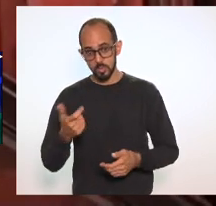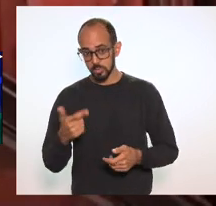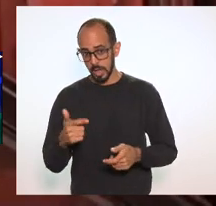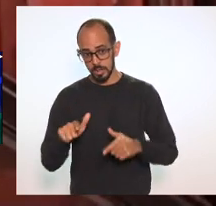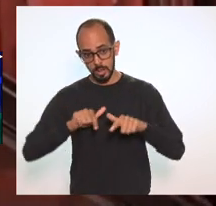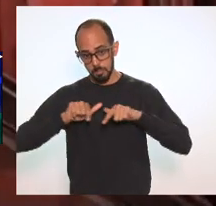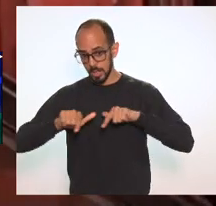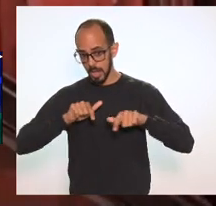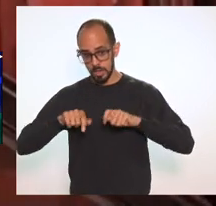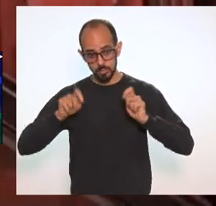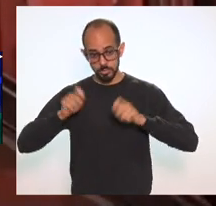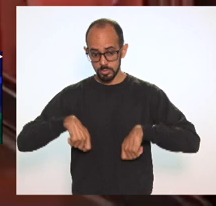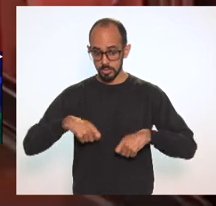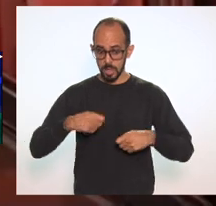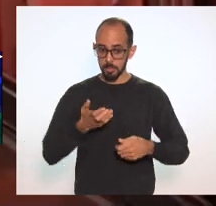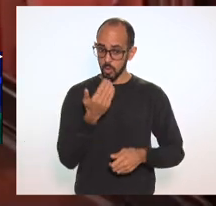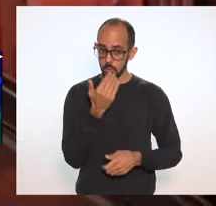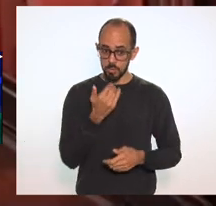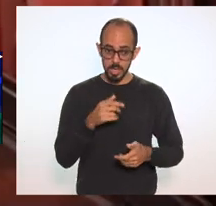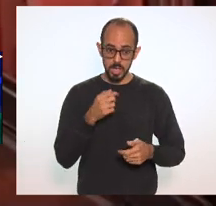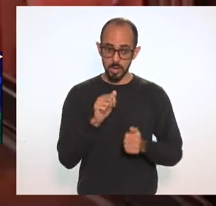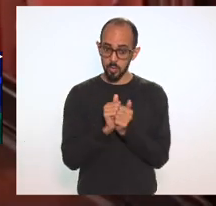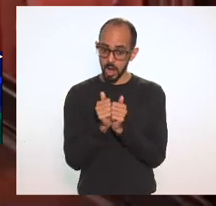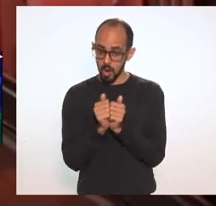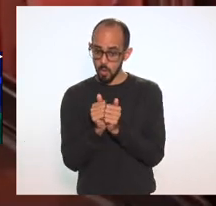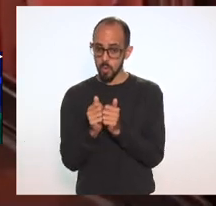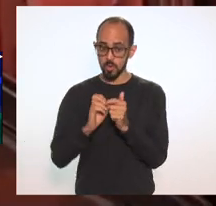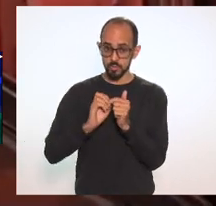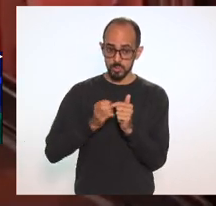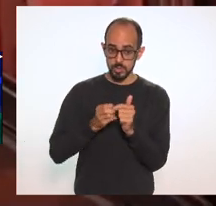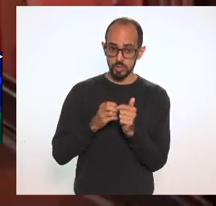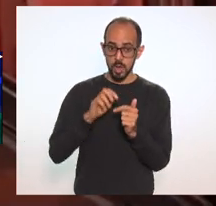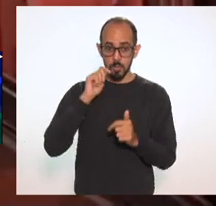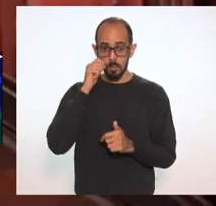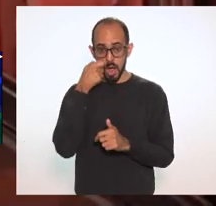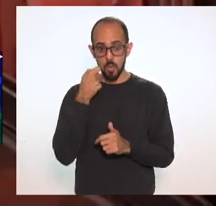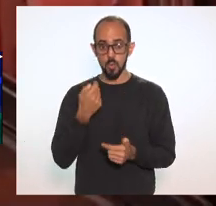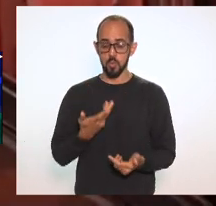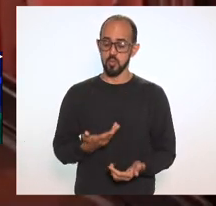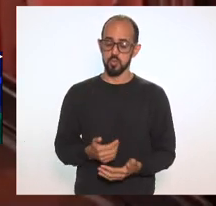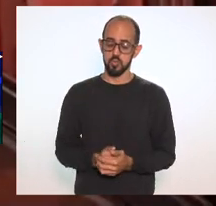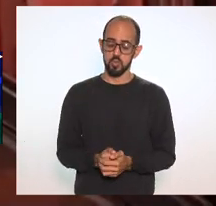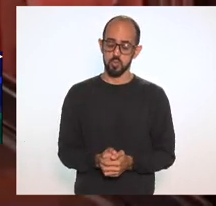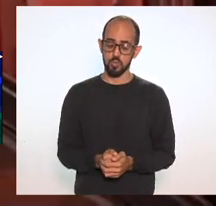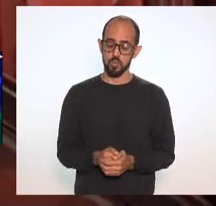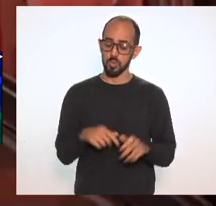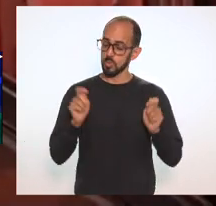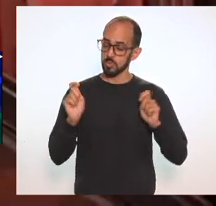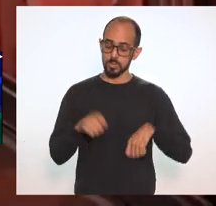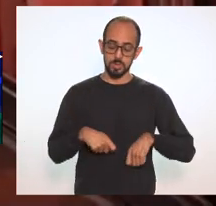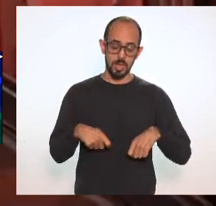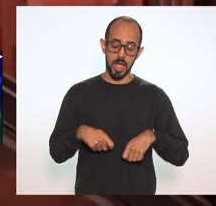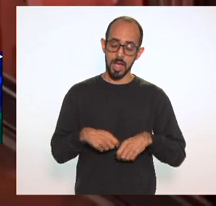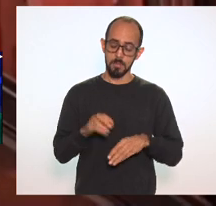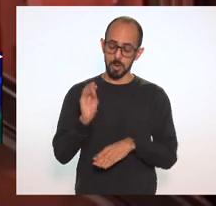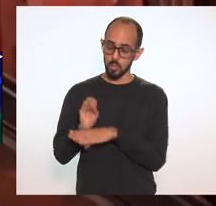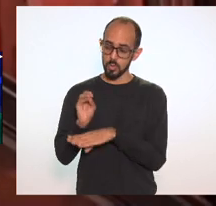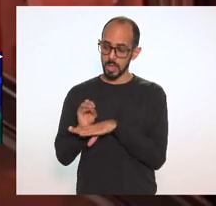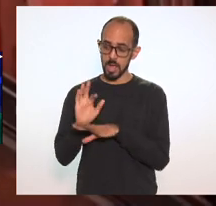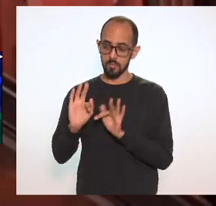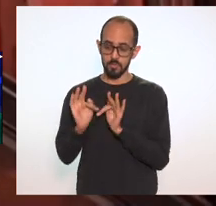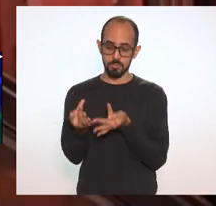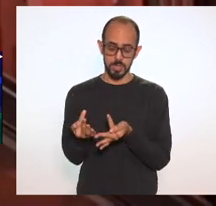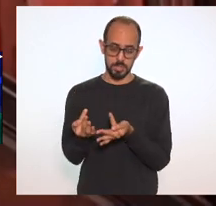trabalhar não consegue comprar o leite das crianças o arroz o feijão o pão com manteiga enfim não consegue levar o sustento para suas